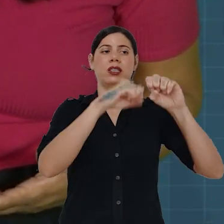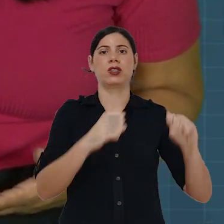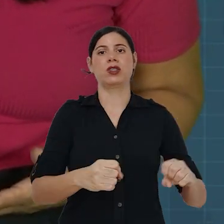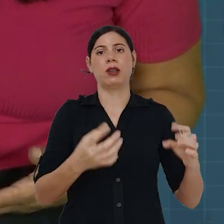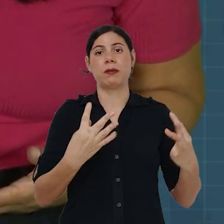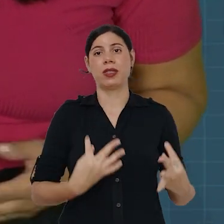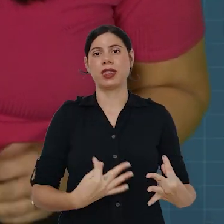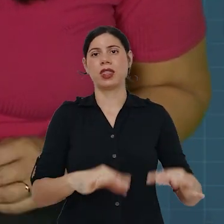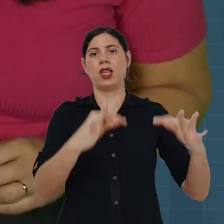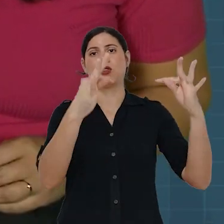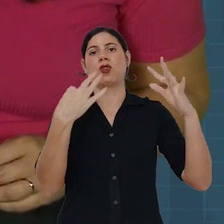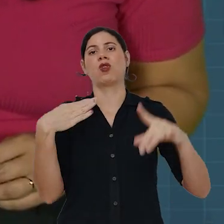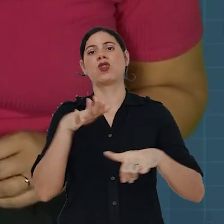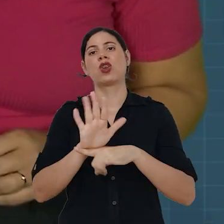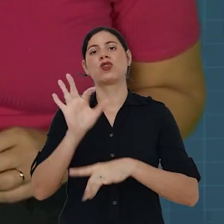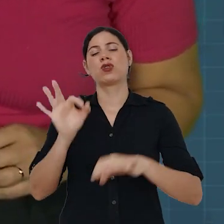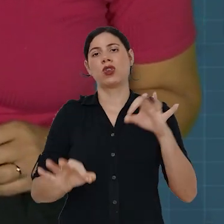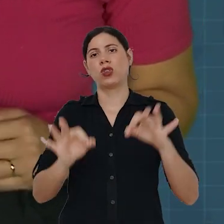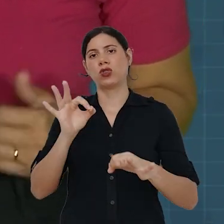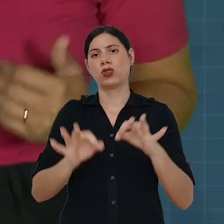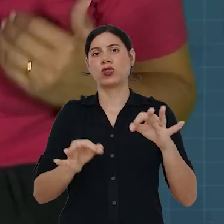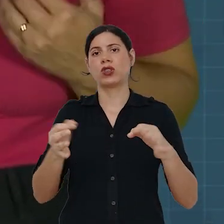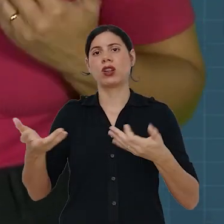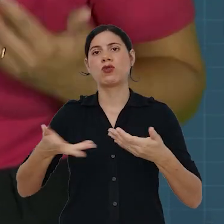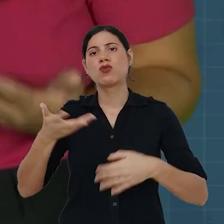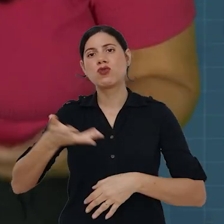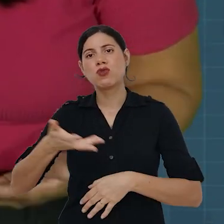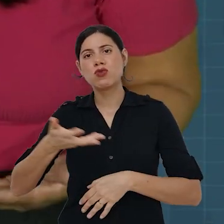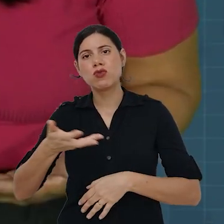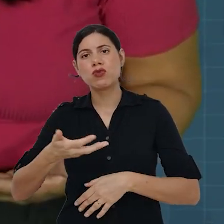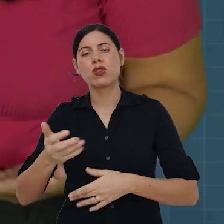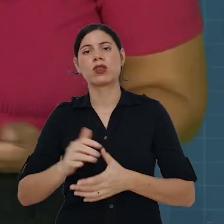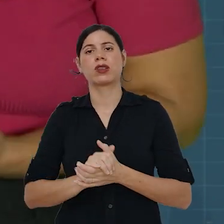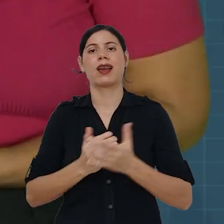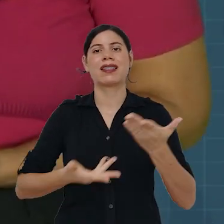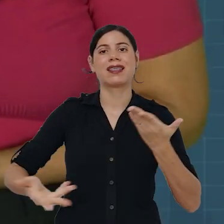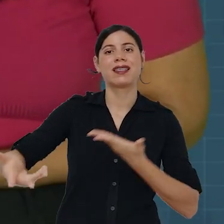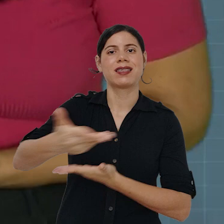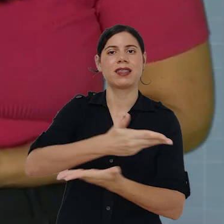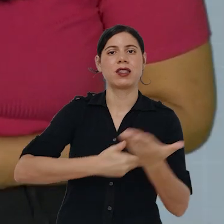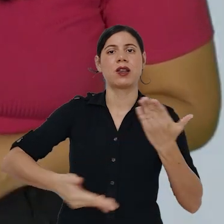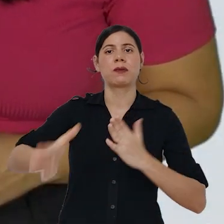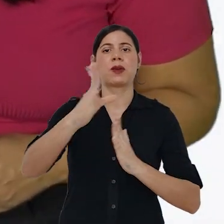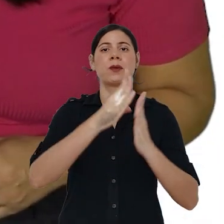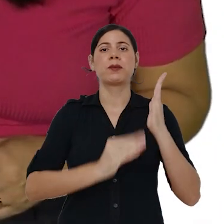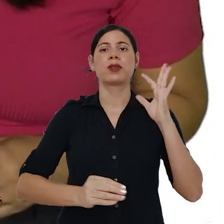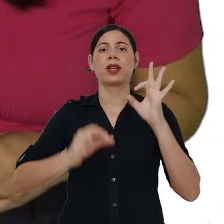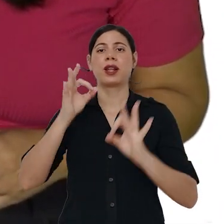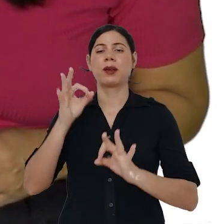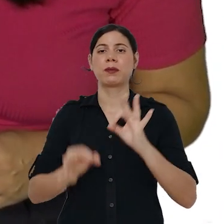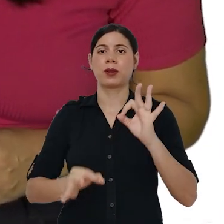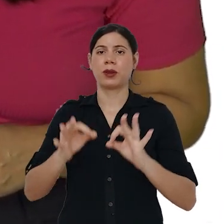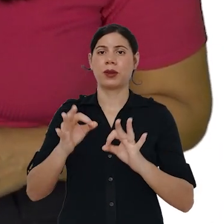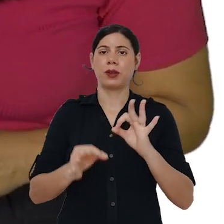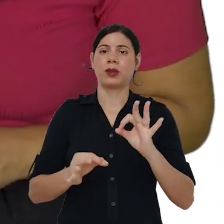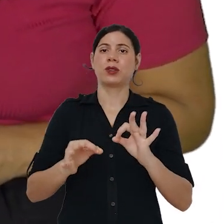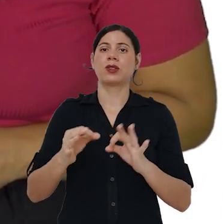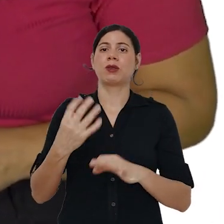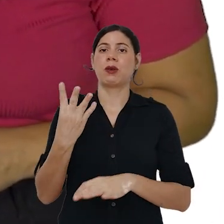sistemas tecnológicos que ajudaram a justiça a ficar mais dinâmica. Um desses modelos é o programa